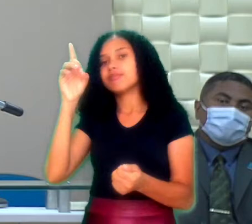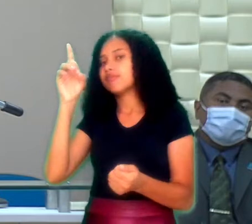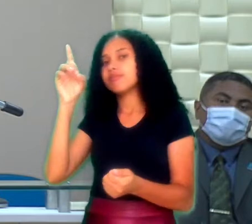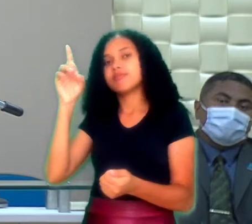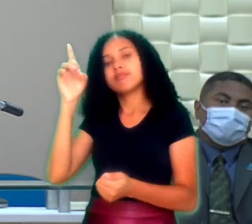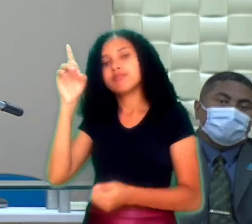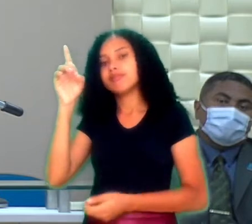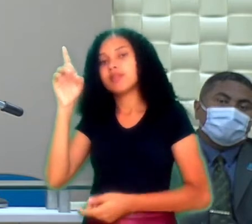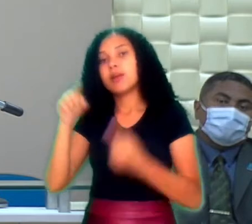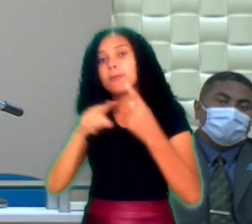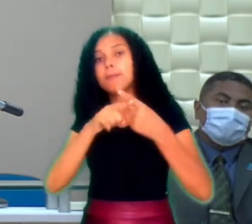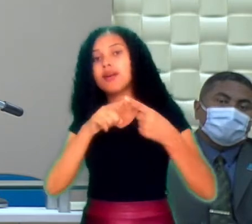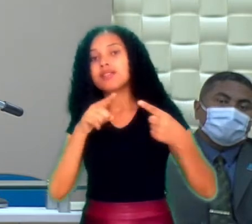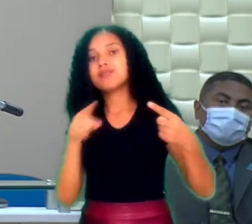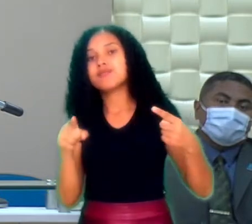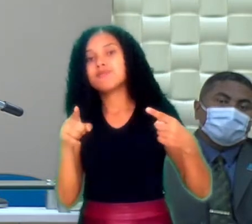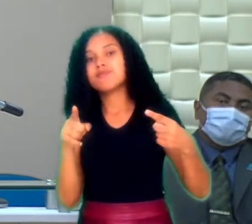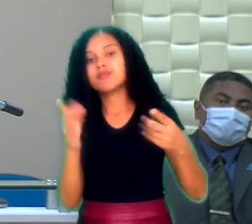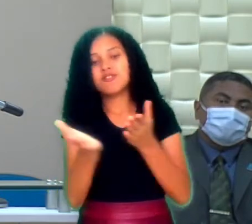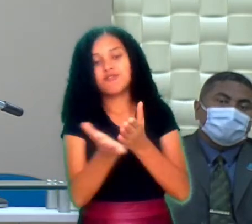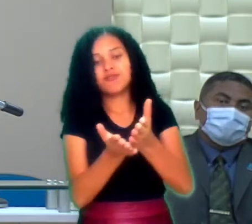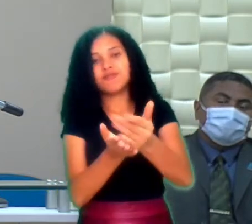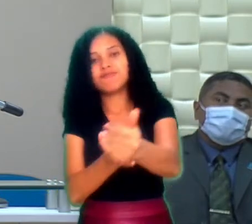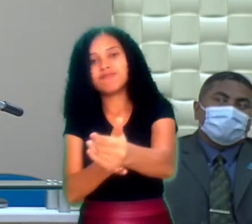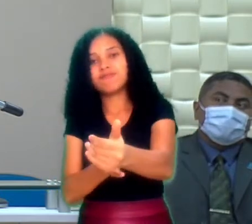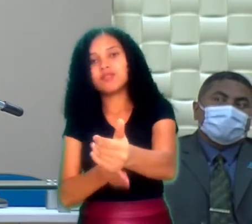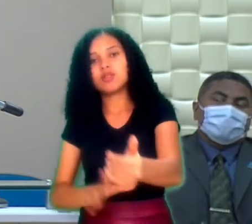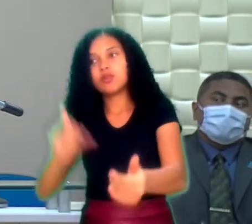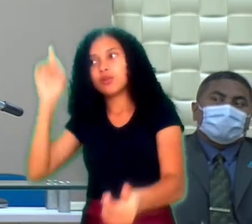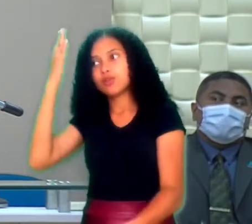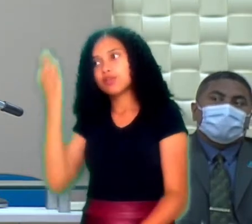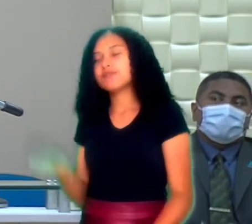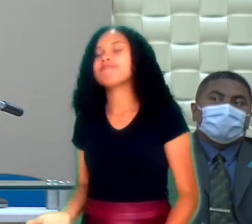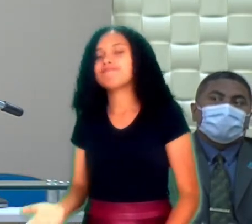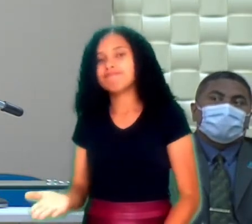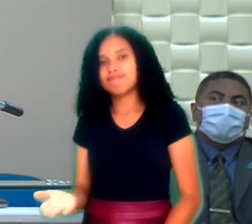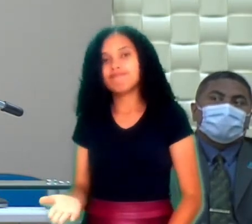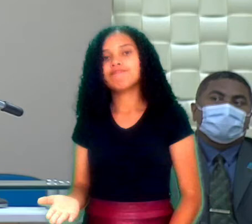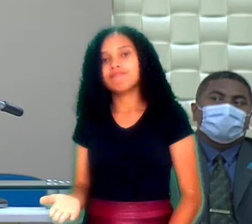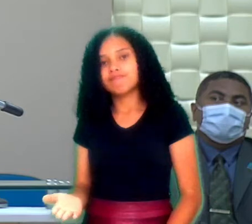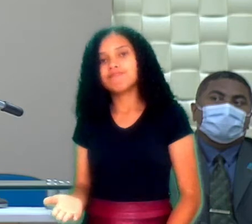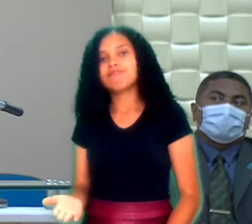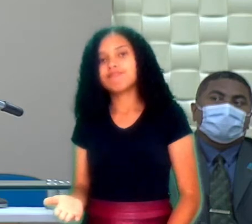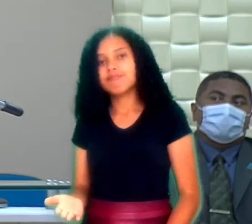Senhor, mas foi para fugir da presença do Senhor.